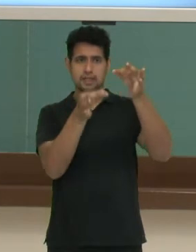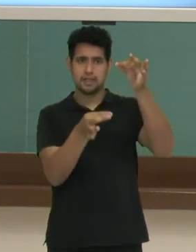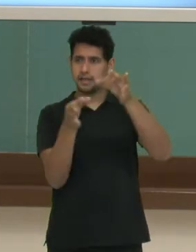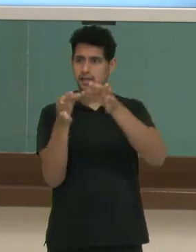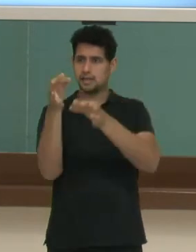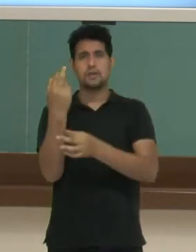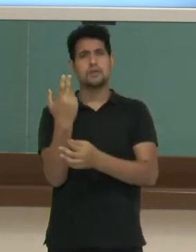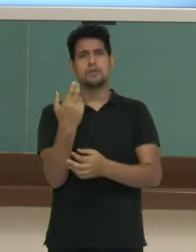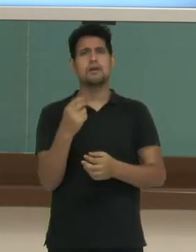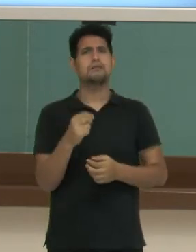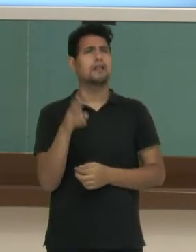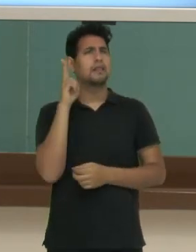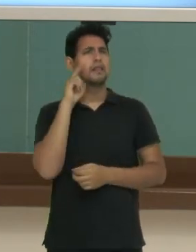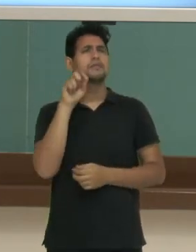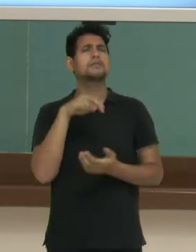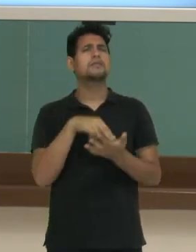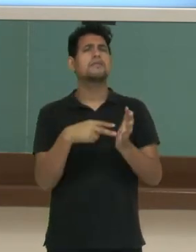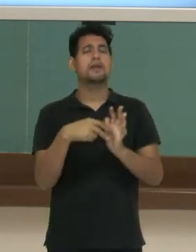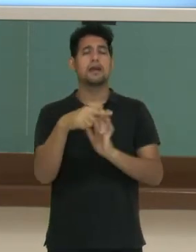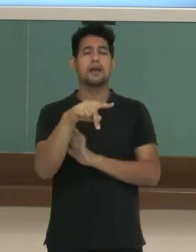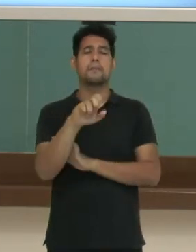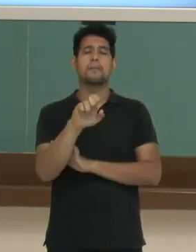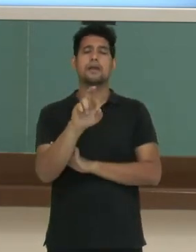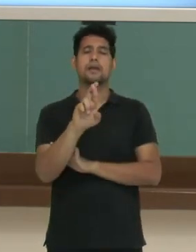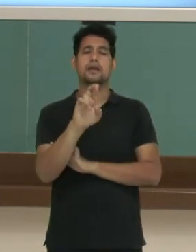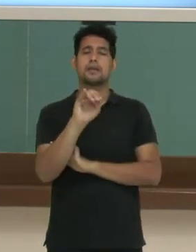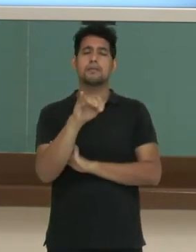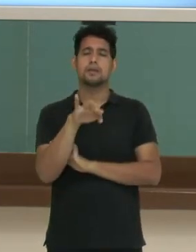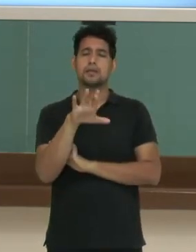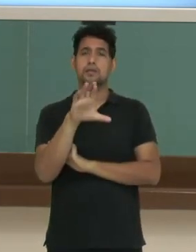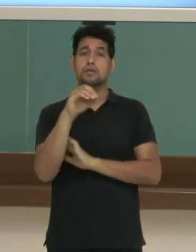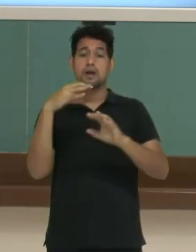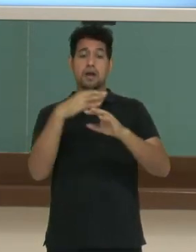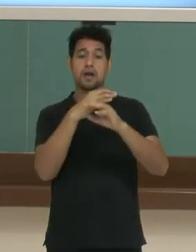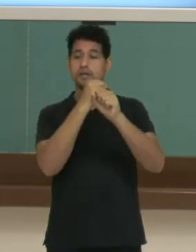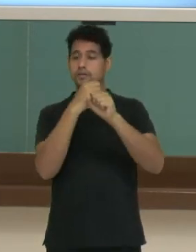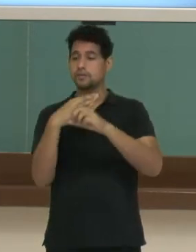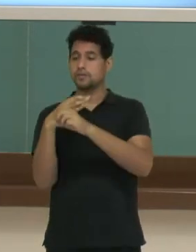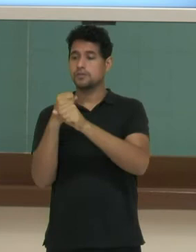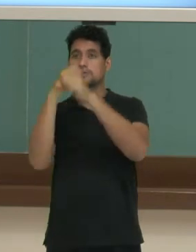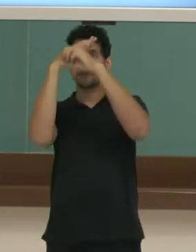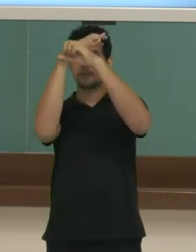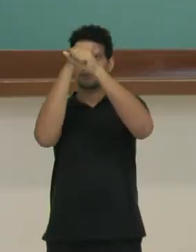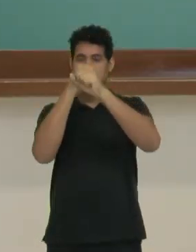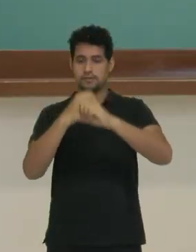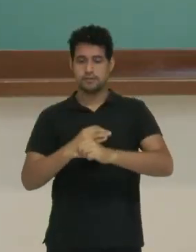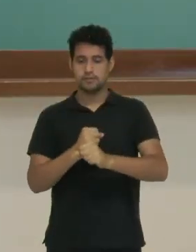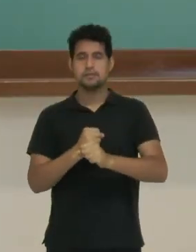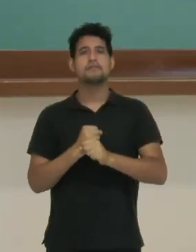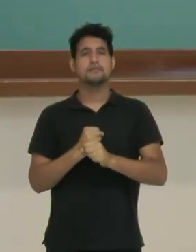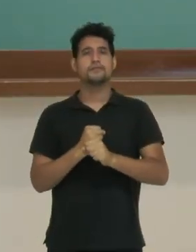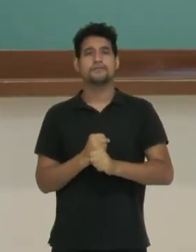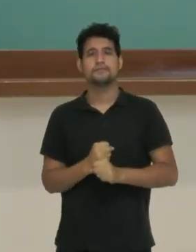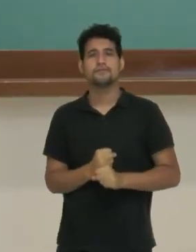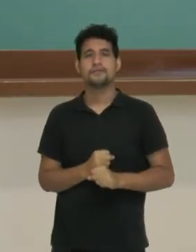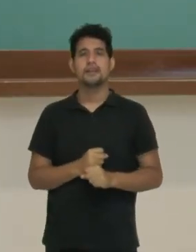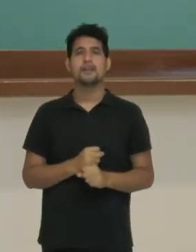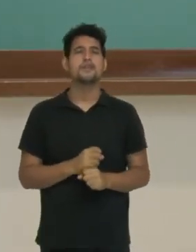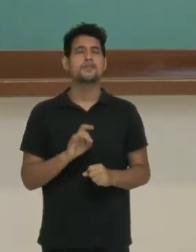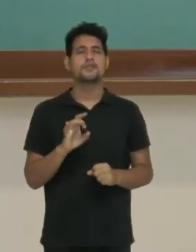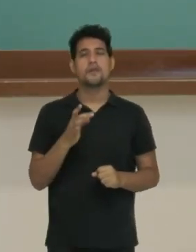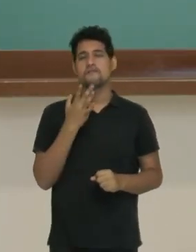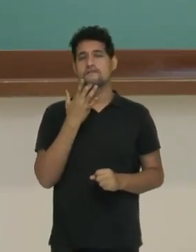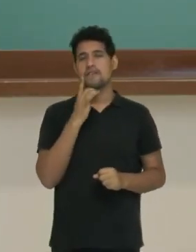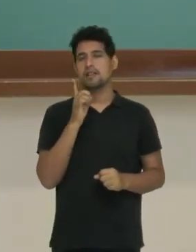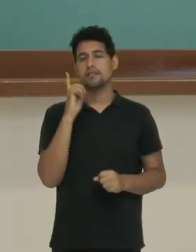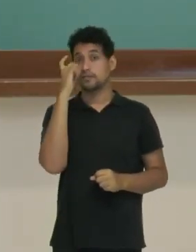perímetro? Quem lembra aí o que é o perímetro? É a sominha de todos os lados, tá bom? E só para, né, não dificultar